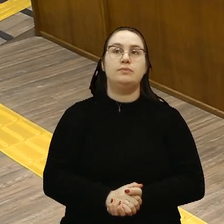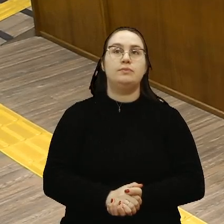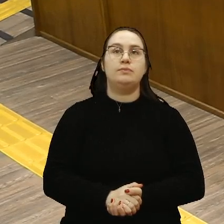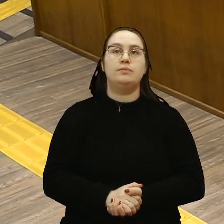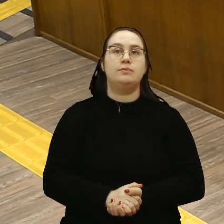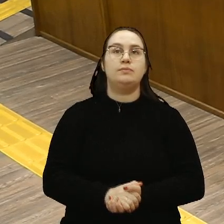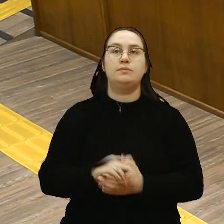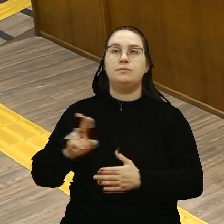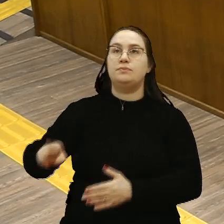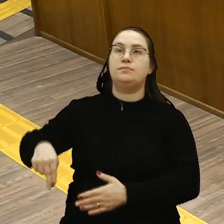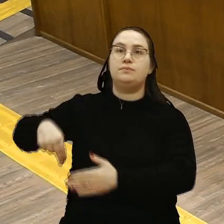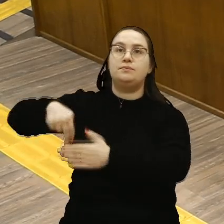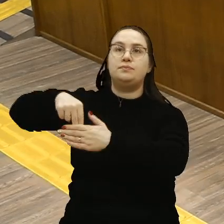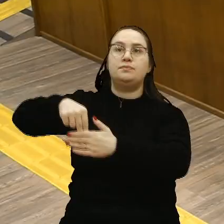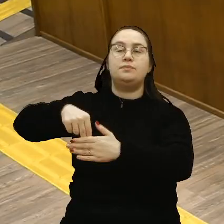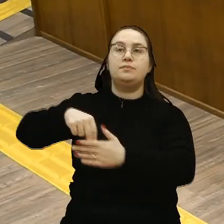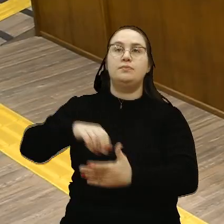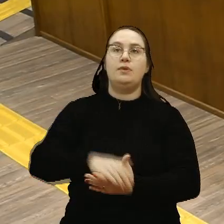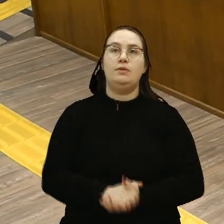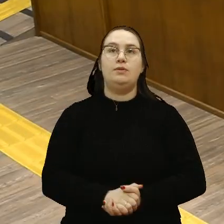Da tribuna.